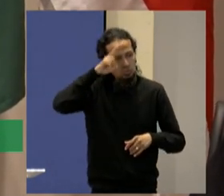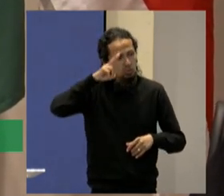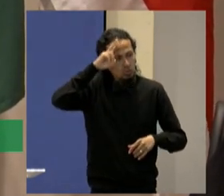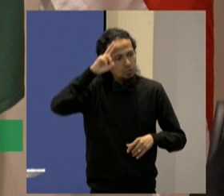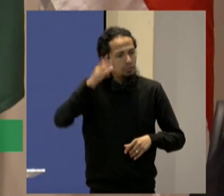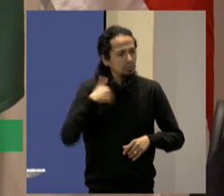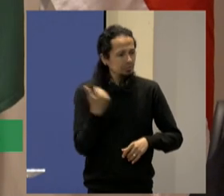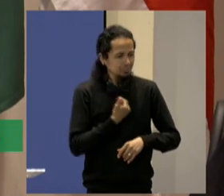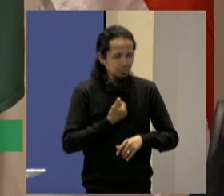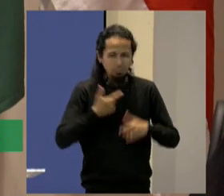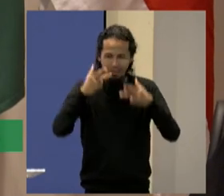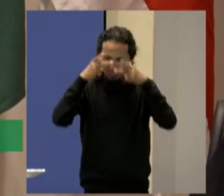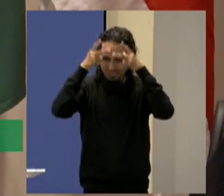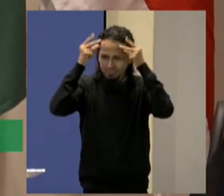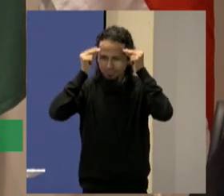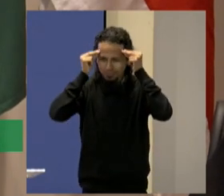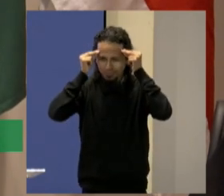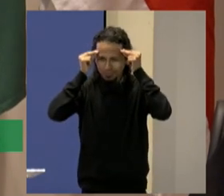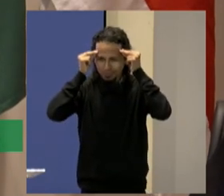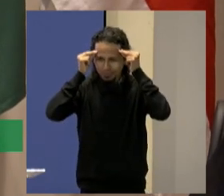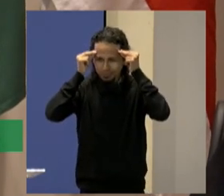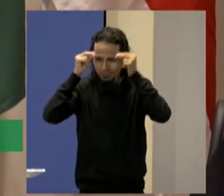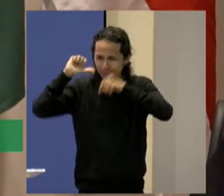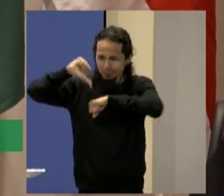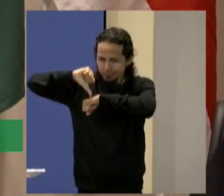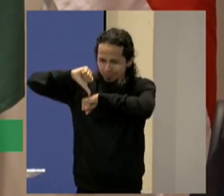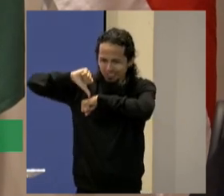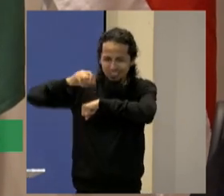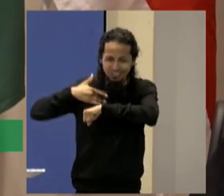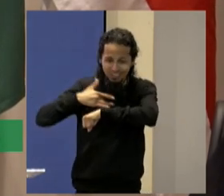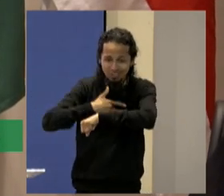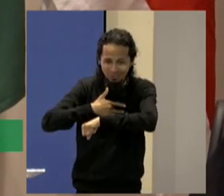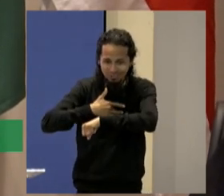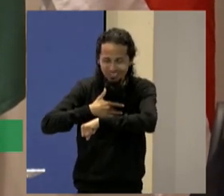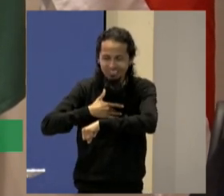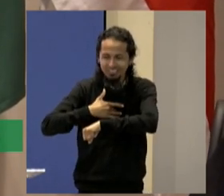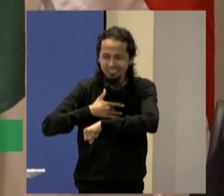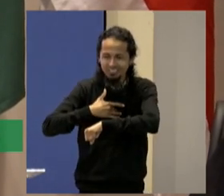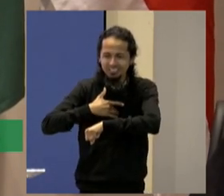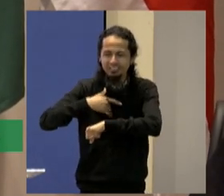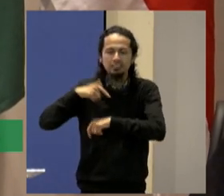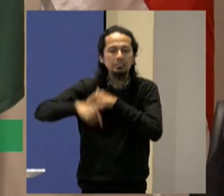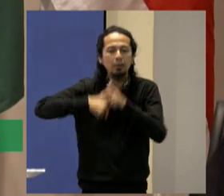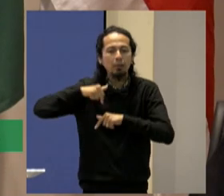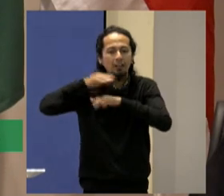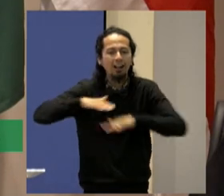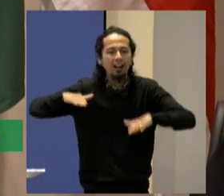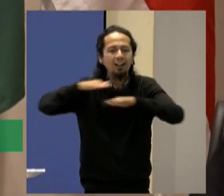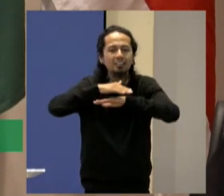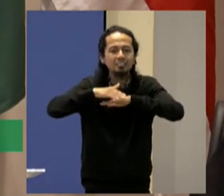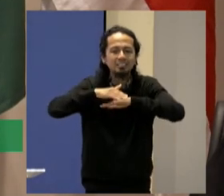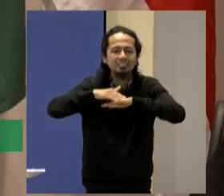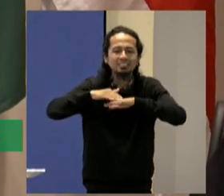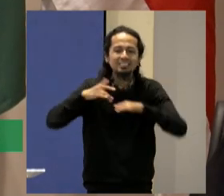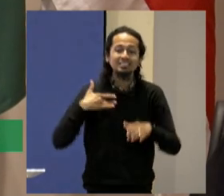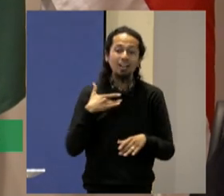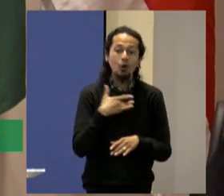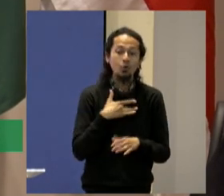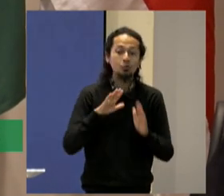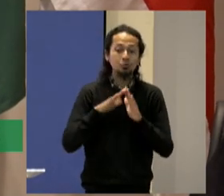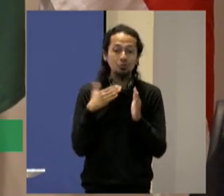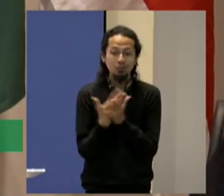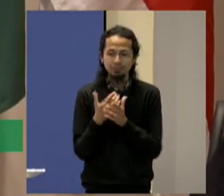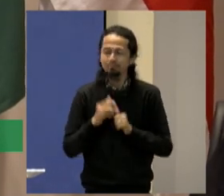do posto, que tem uma identidade, que trabalha com a saúde escolar, né, o programa Saúde Escolar. E